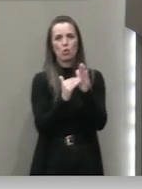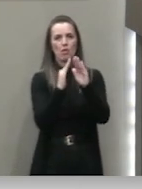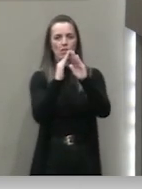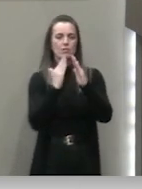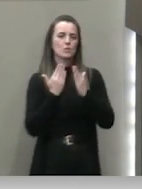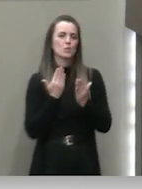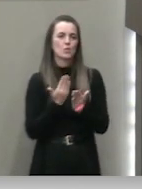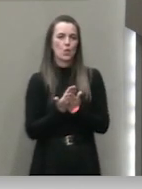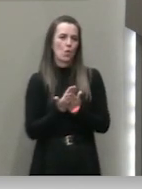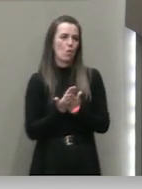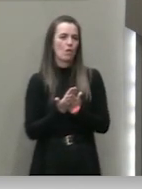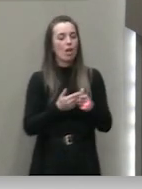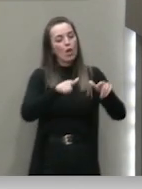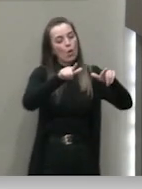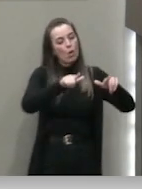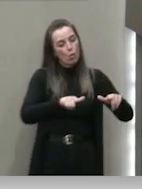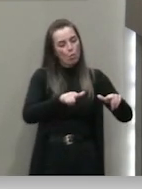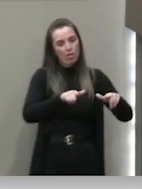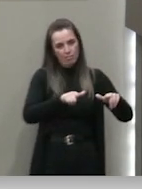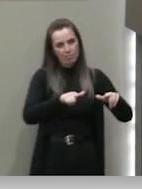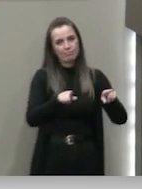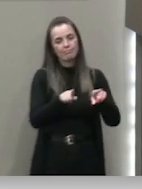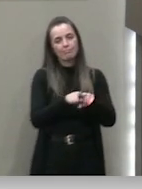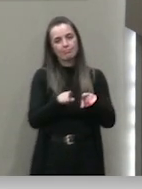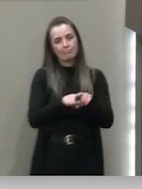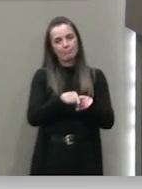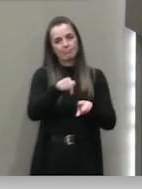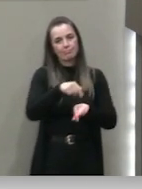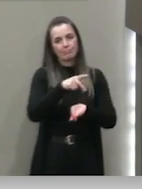sua localização aqui no nosso município.